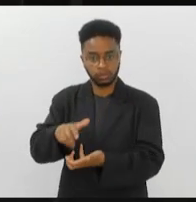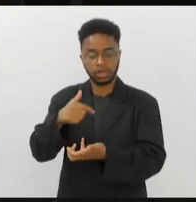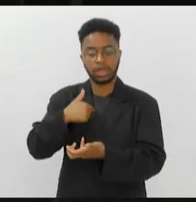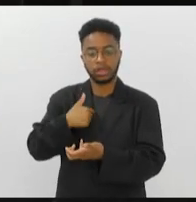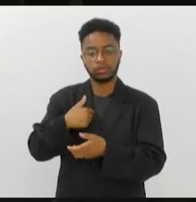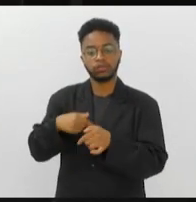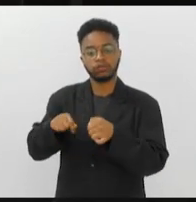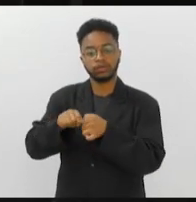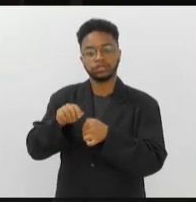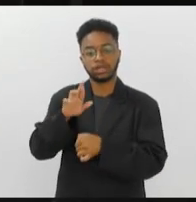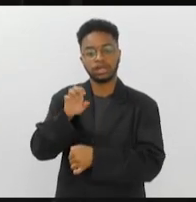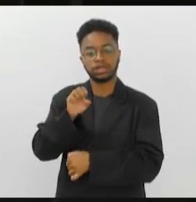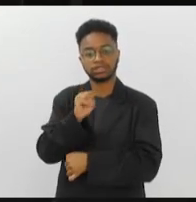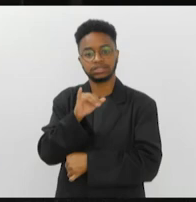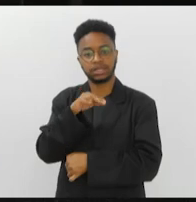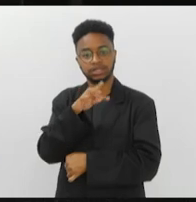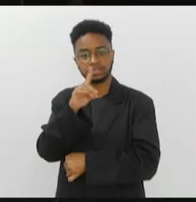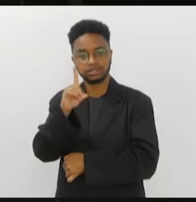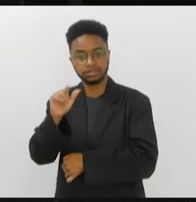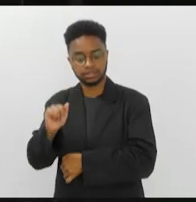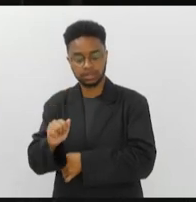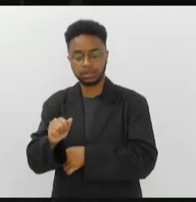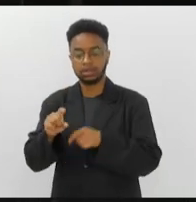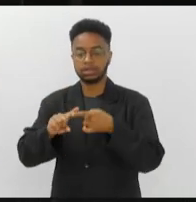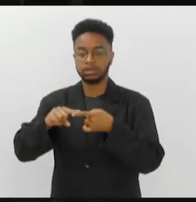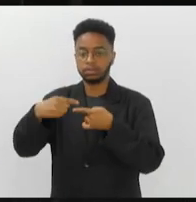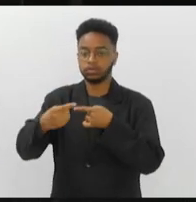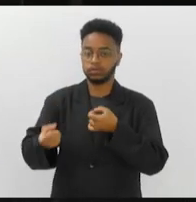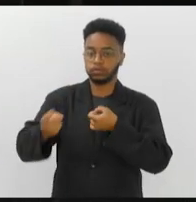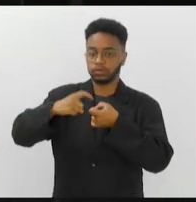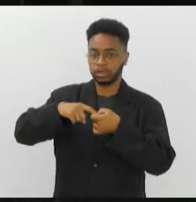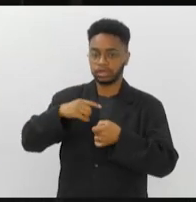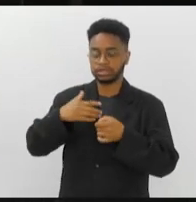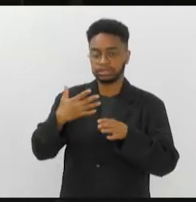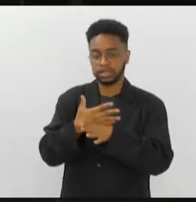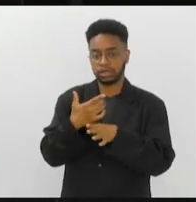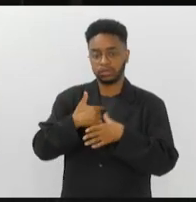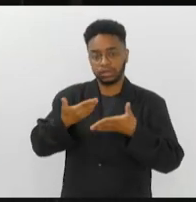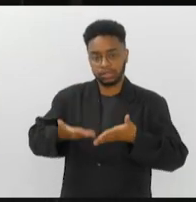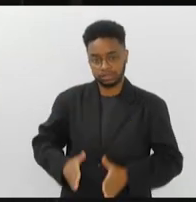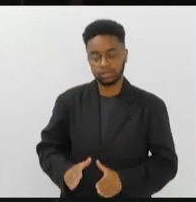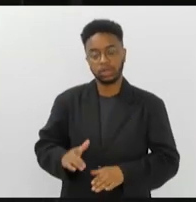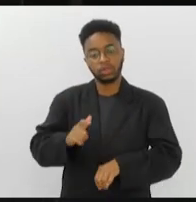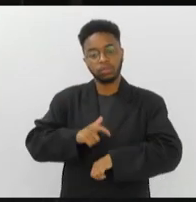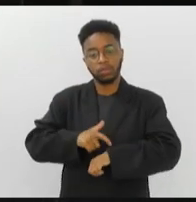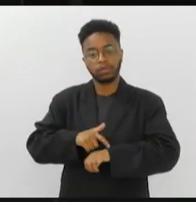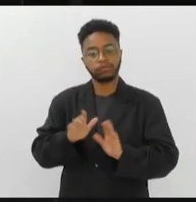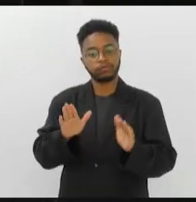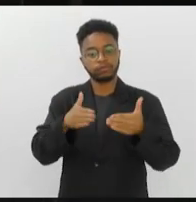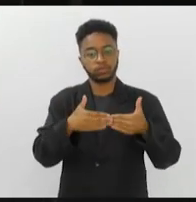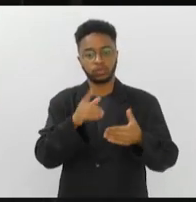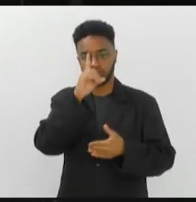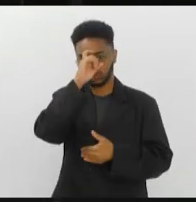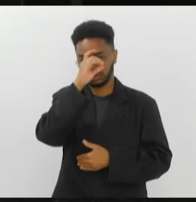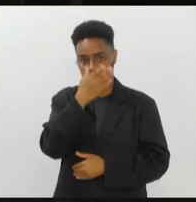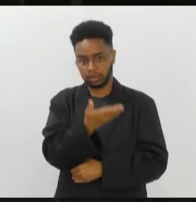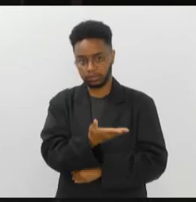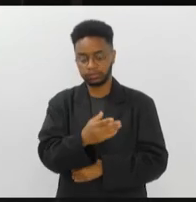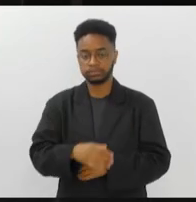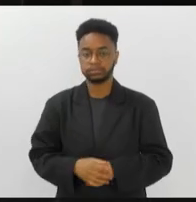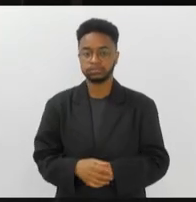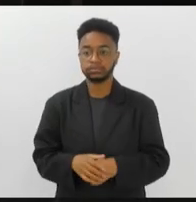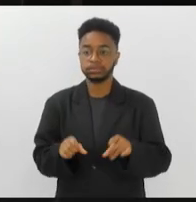mesmo hospital e retorno para minha cidade natal, justamente no ano da intervenção do Hospital Estadual Teixeira Brandão.